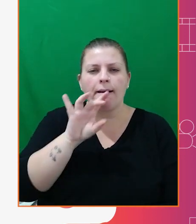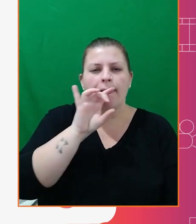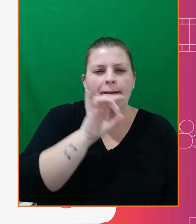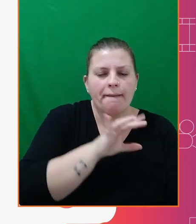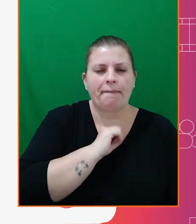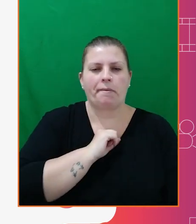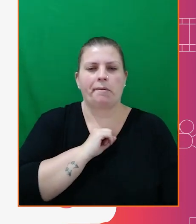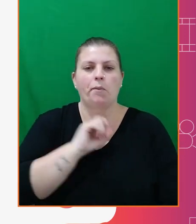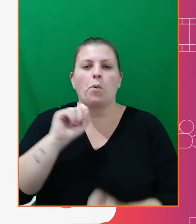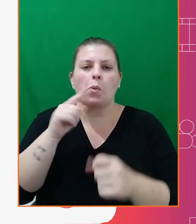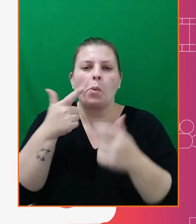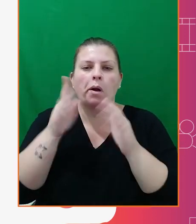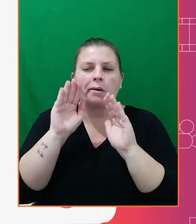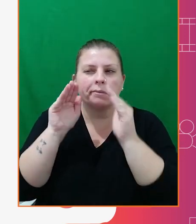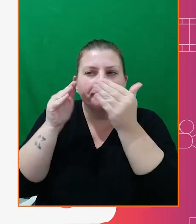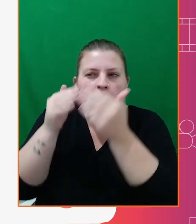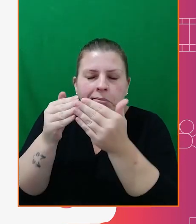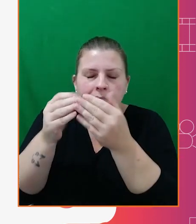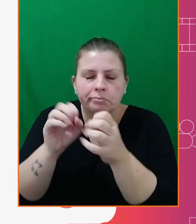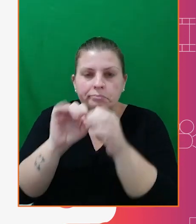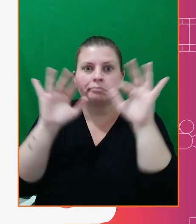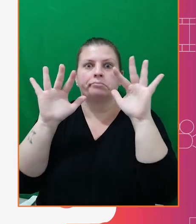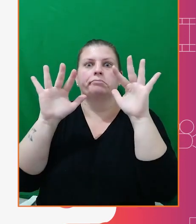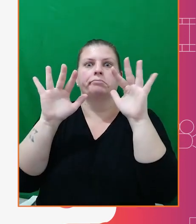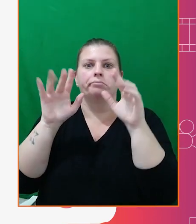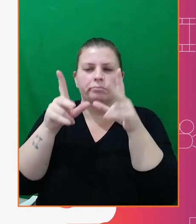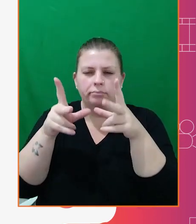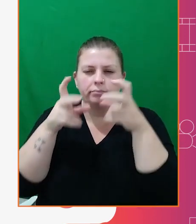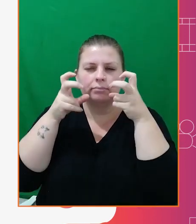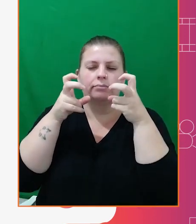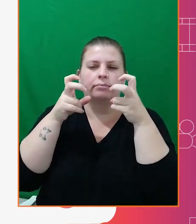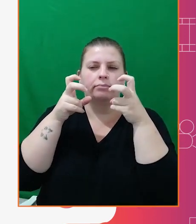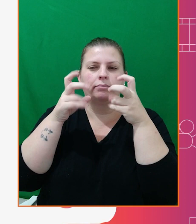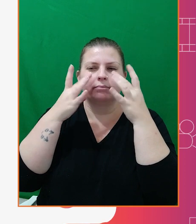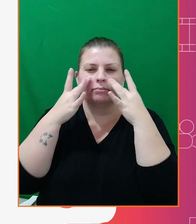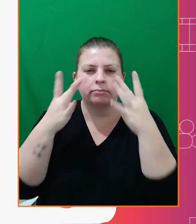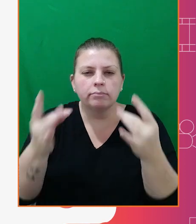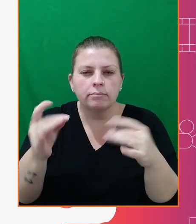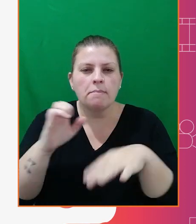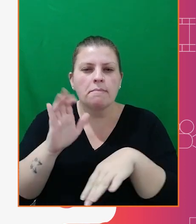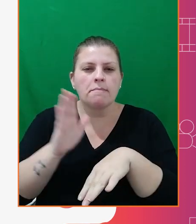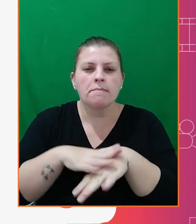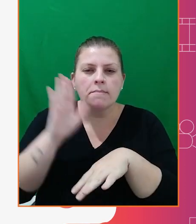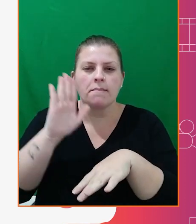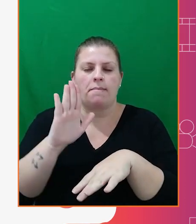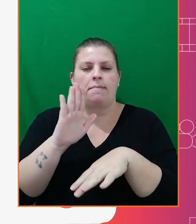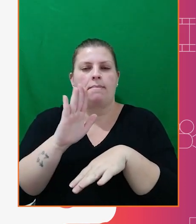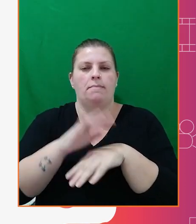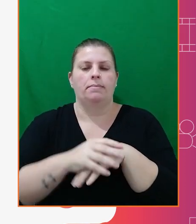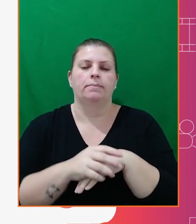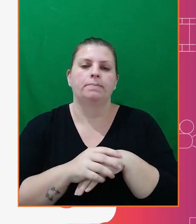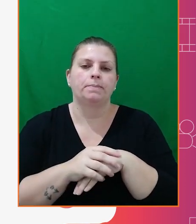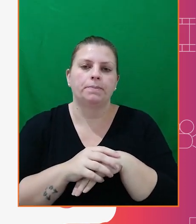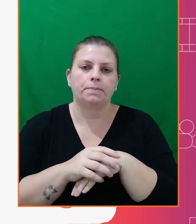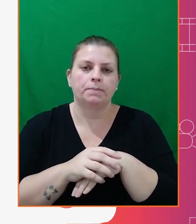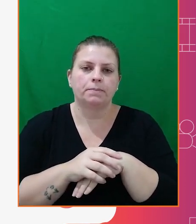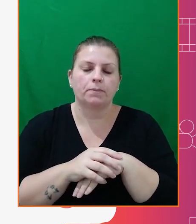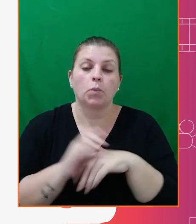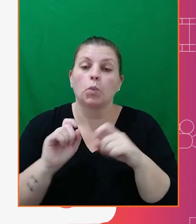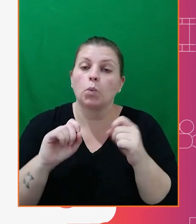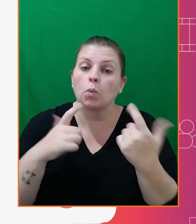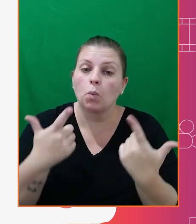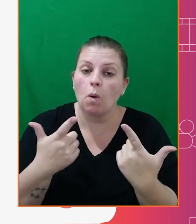focos, quais são os elementos que estão sendo mais evidenciados, qual a posição